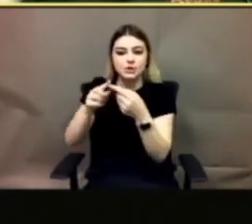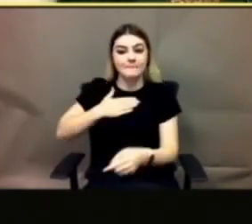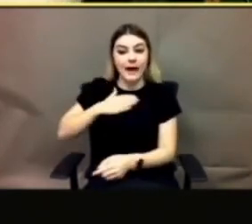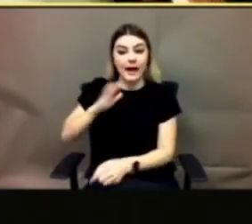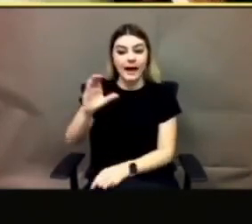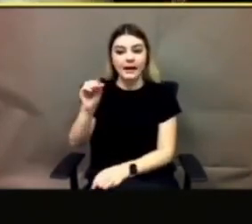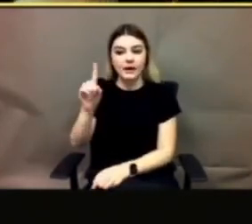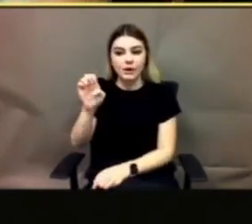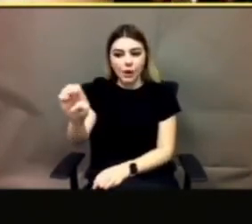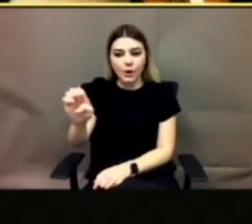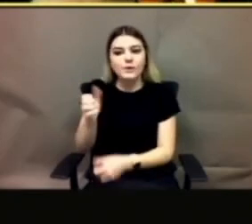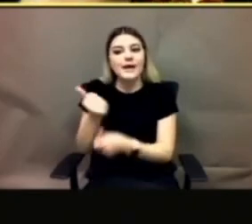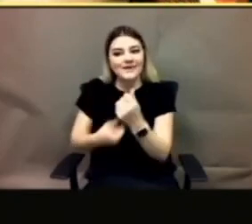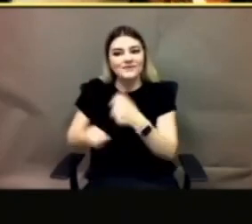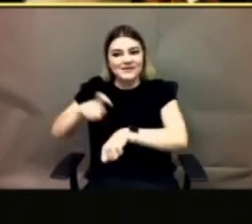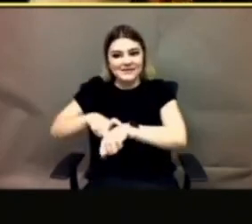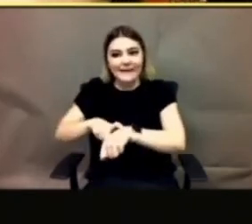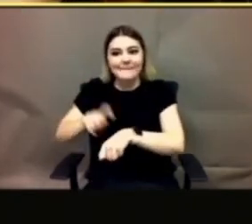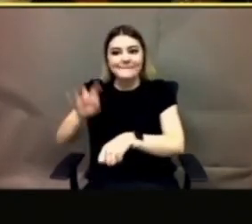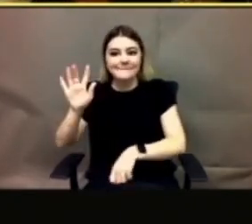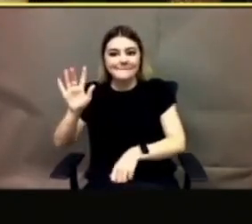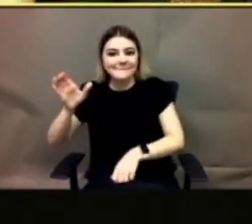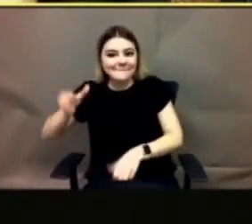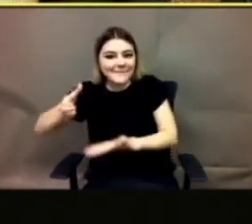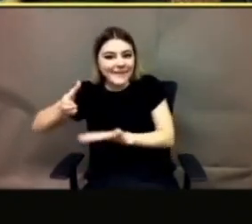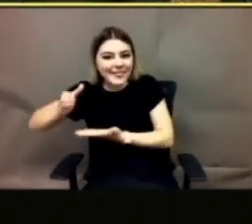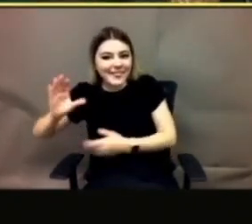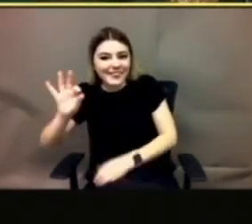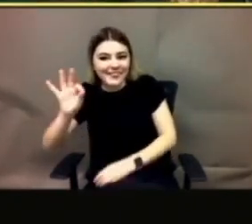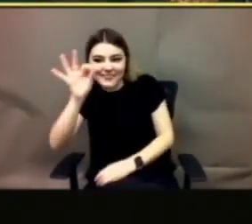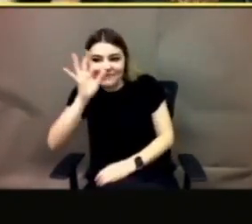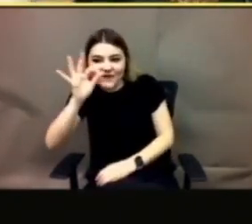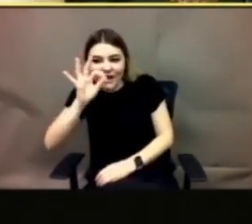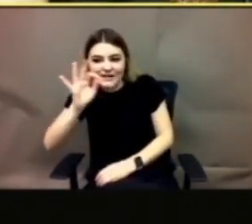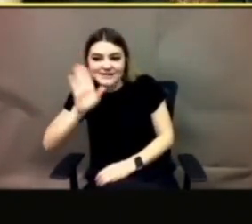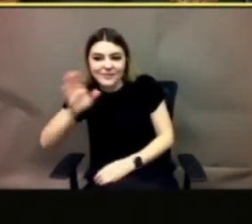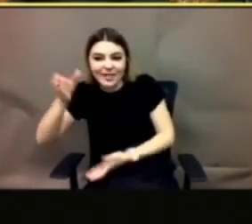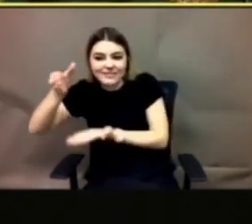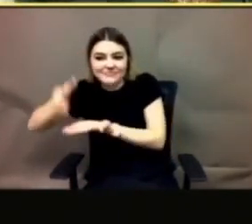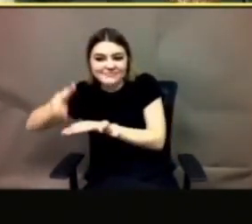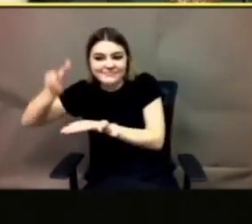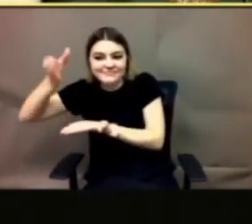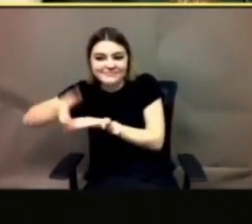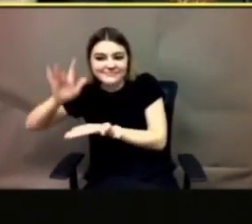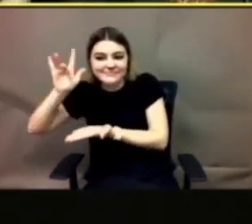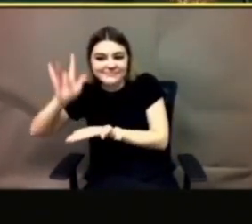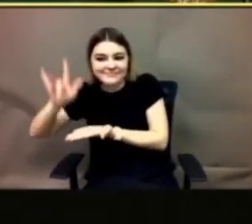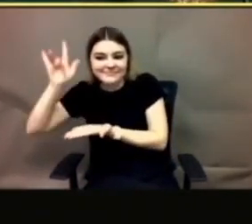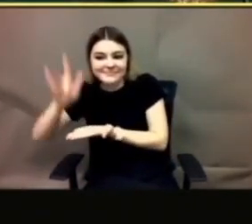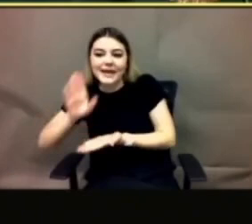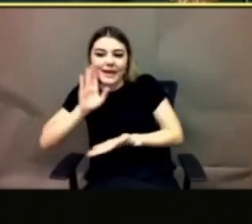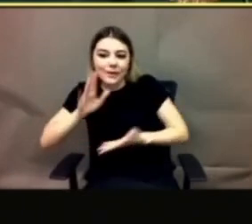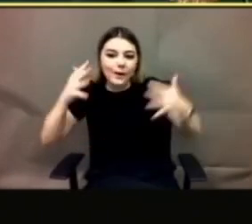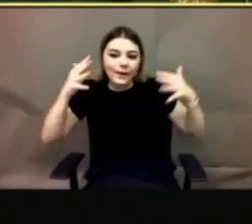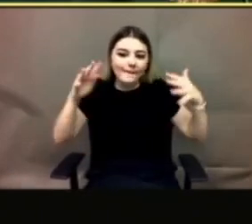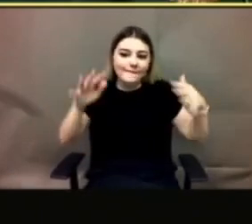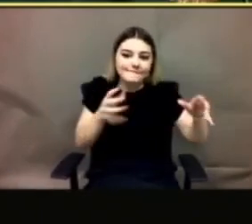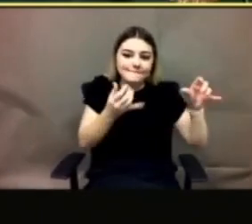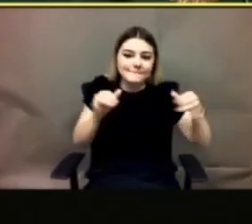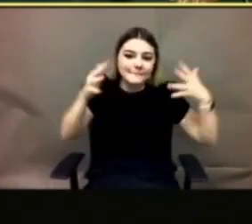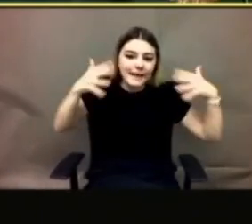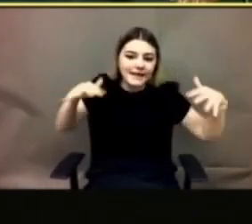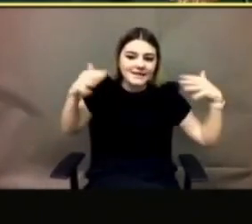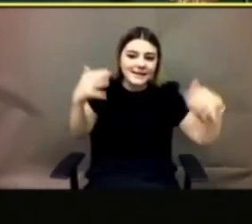cada vez que eu apertar a seta ou balançar, colocar a raposinha na esponja, ouve o som também. Então agora eu tenho